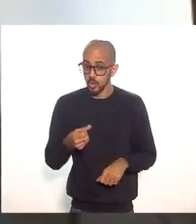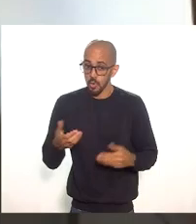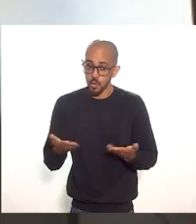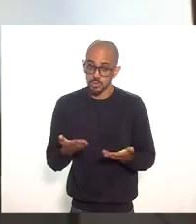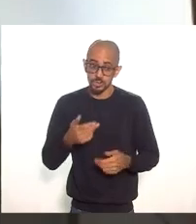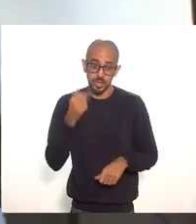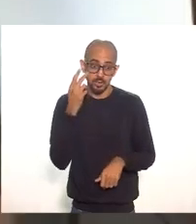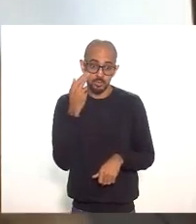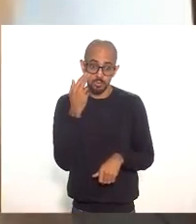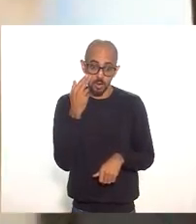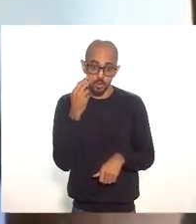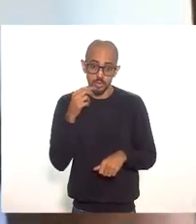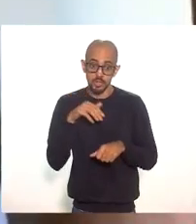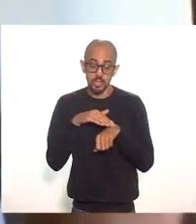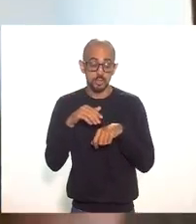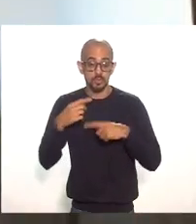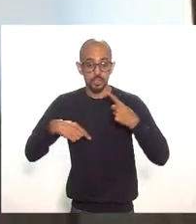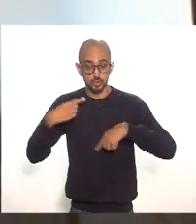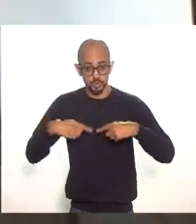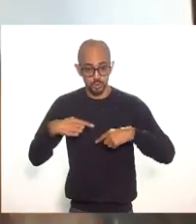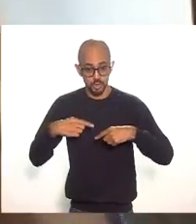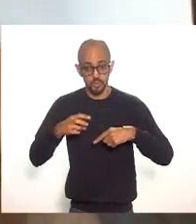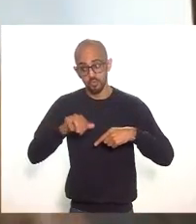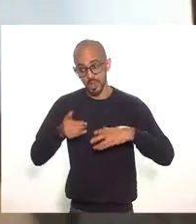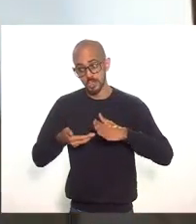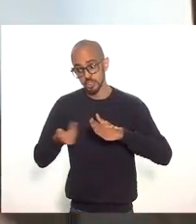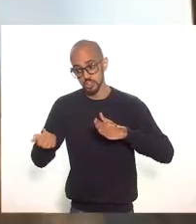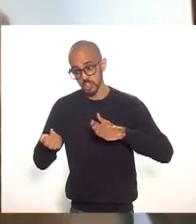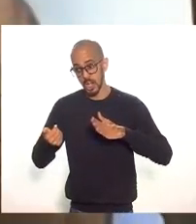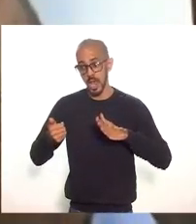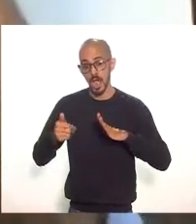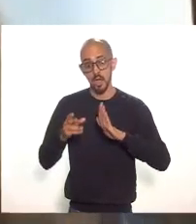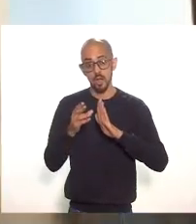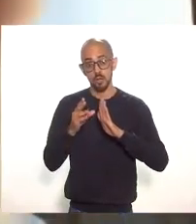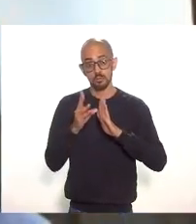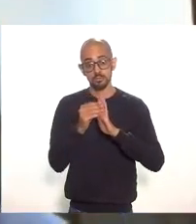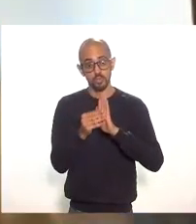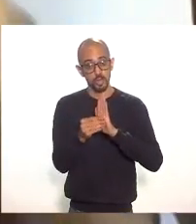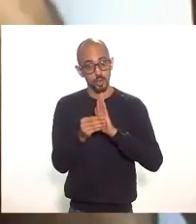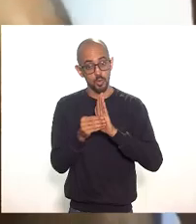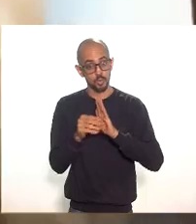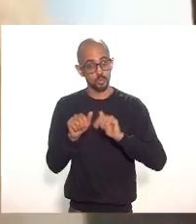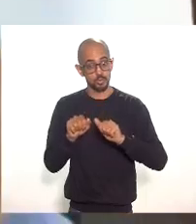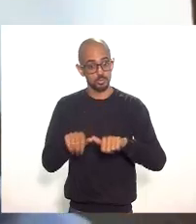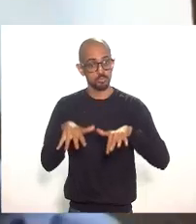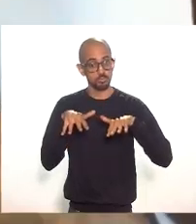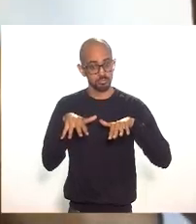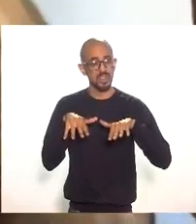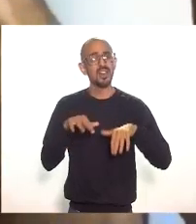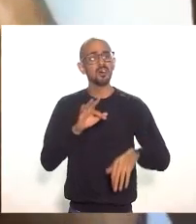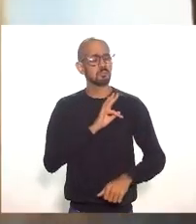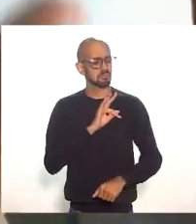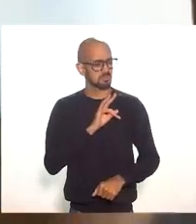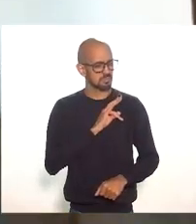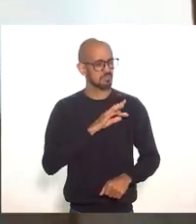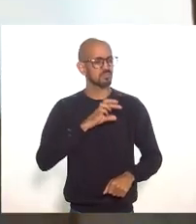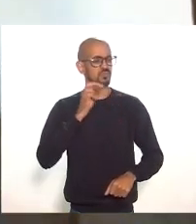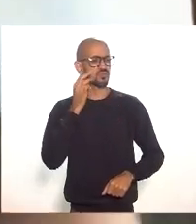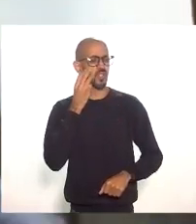hoje, sai de pauta. É justo o que colocou o deputado Valdeca, a deputada Marta Rocha, o deputado